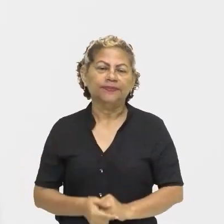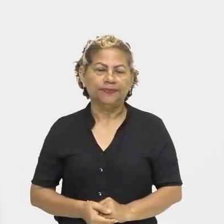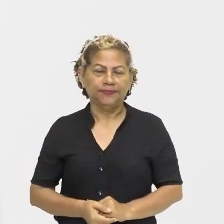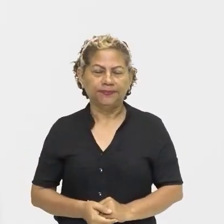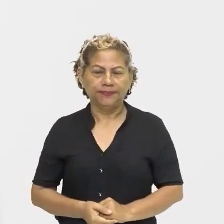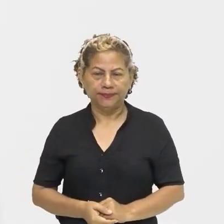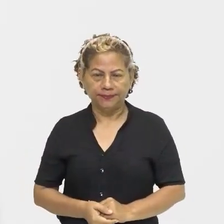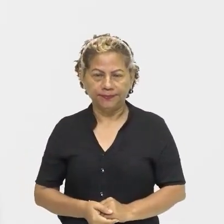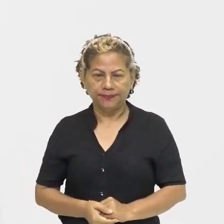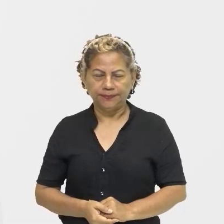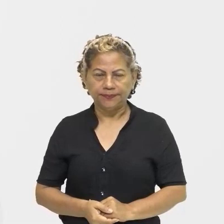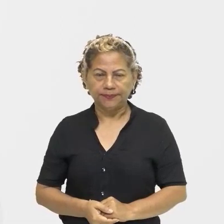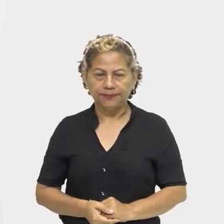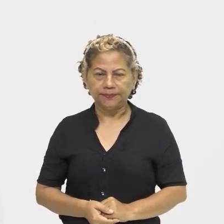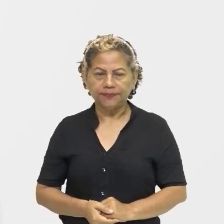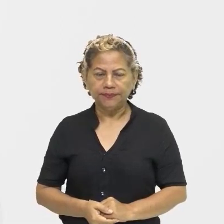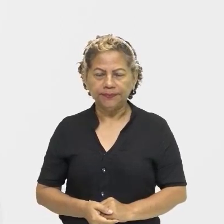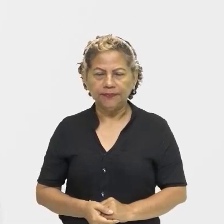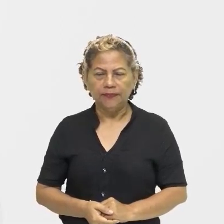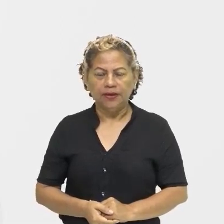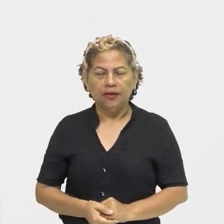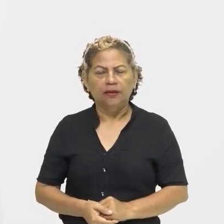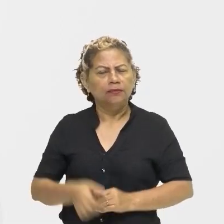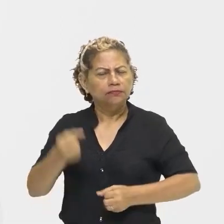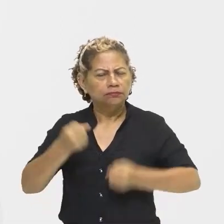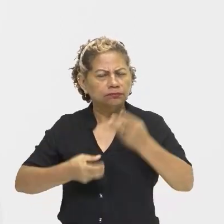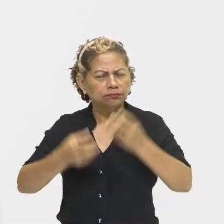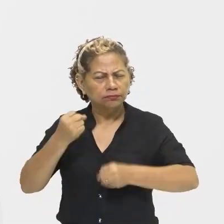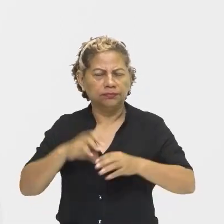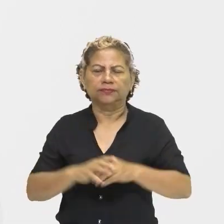Muito bem, primeira lei. Os planetas,